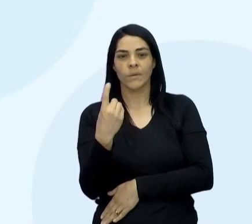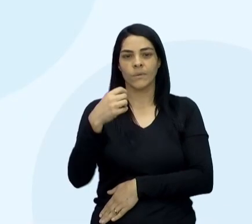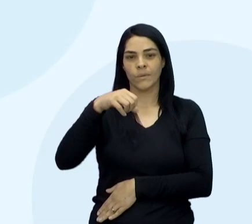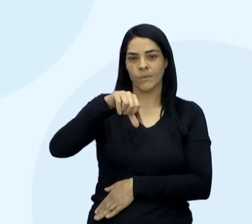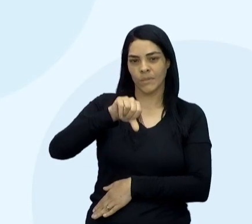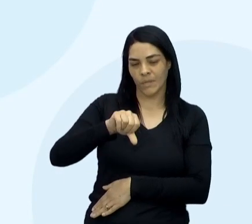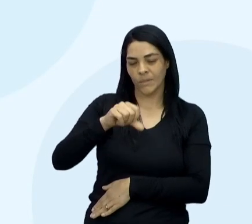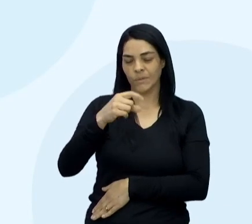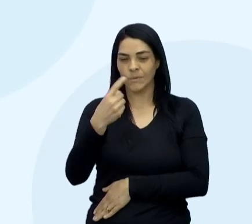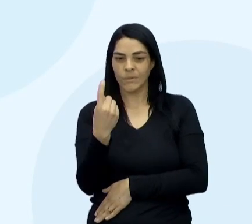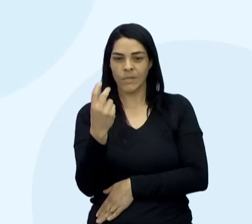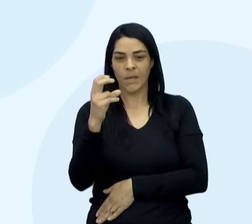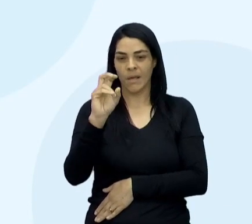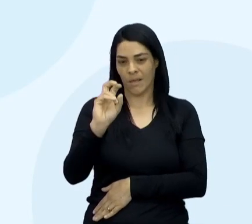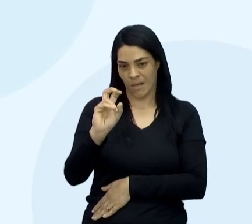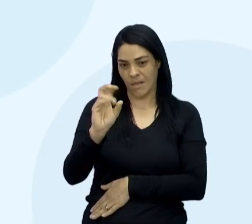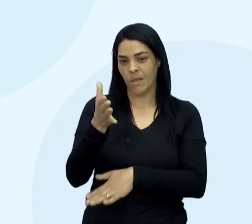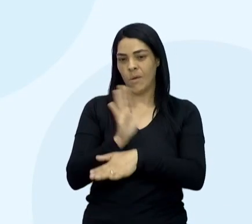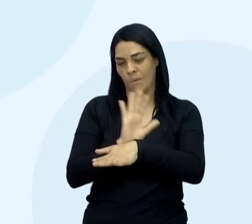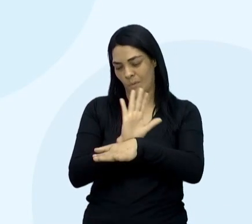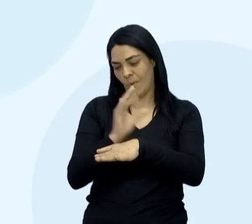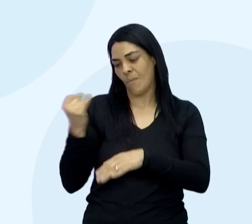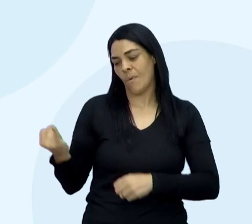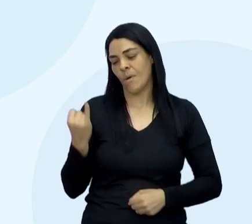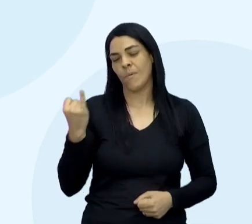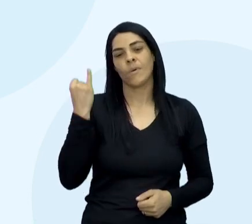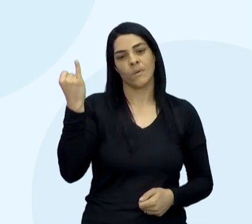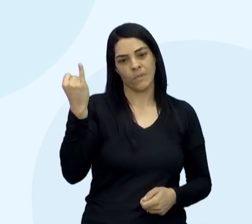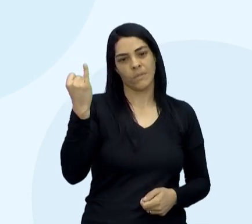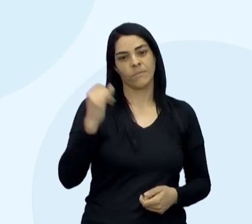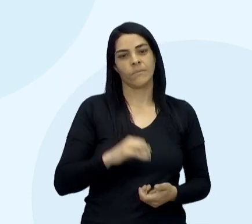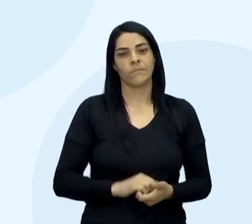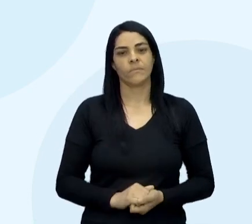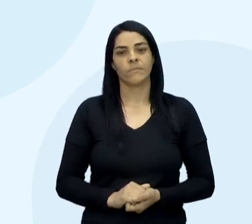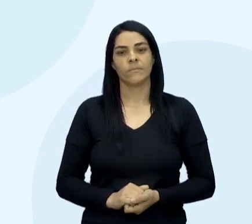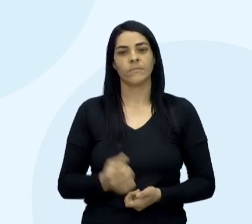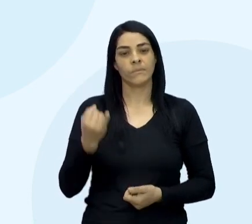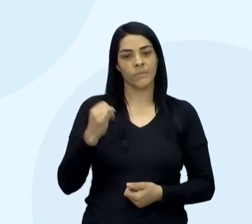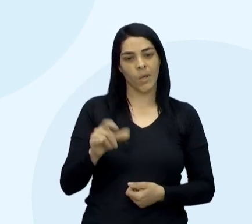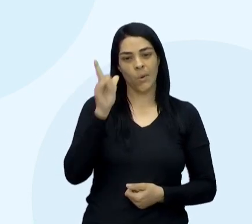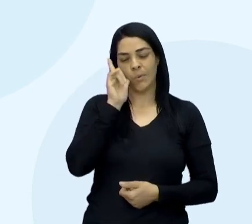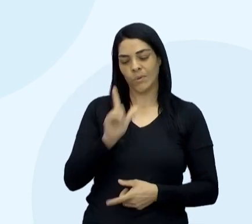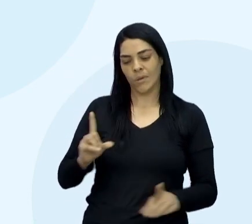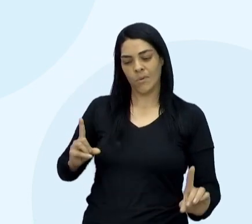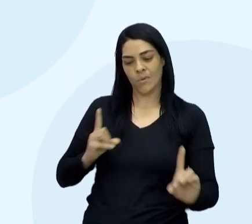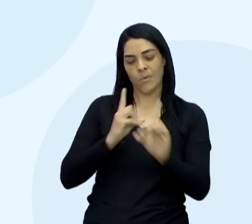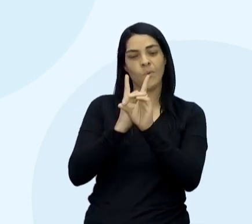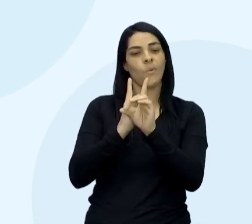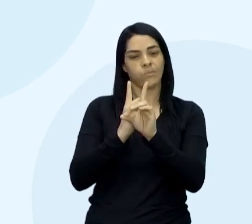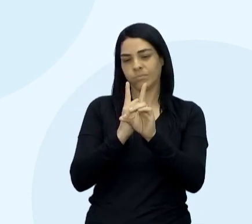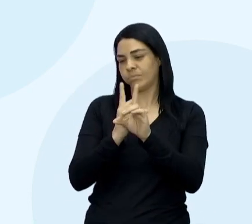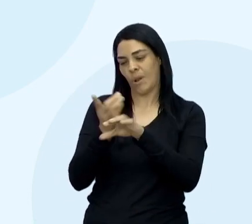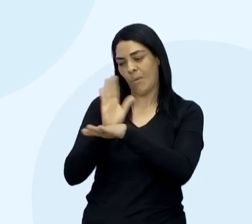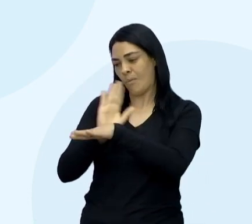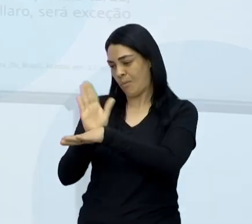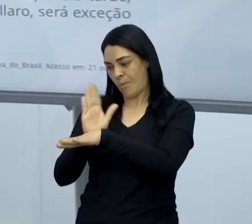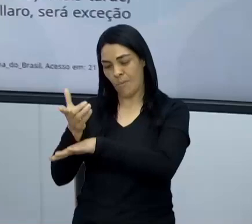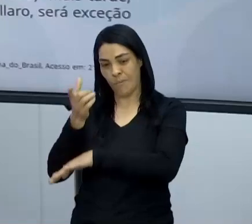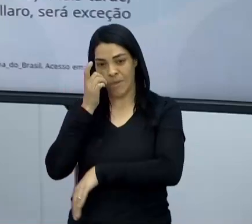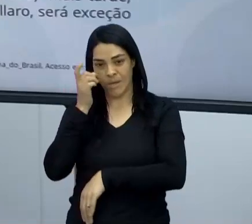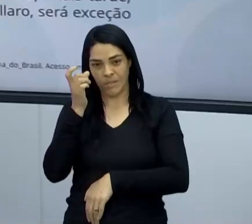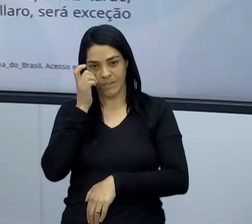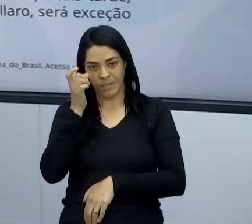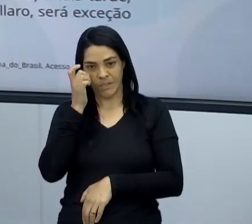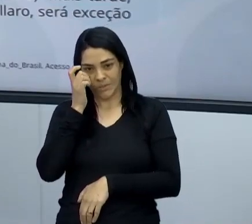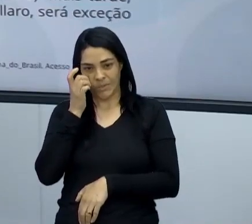1915. Então esse filme aqui é importantíssimo, Inocência, de 1915. Se você conseguir achar, né, disponibilizado em algum lugar, tá? Ou então visite a